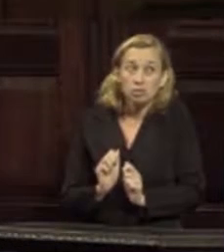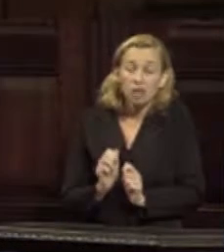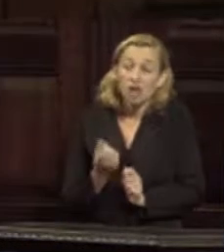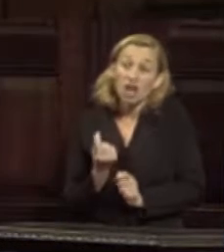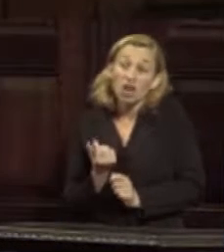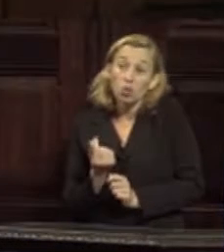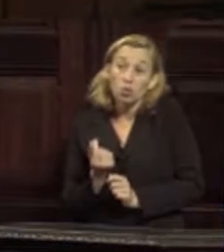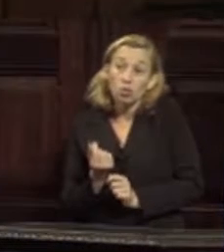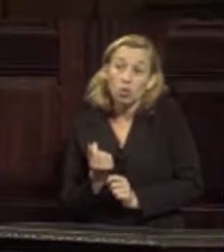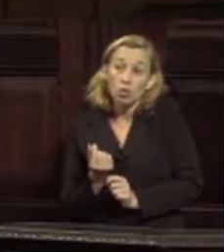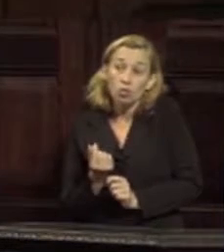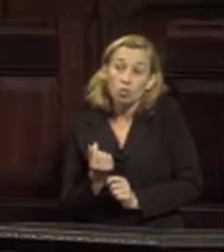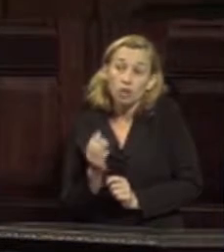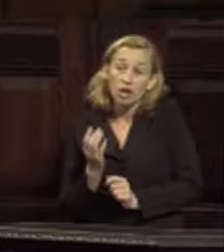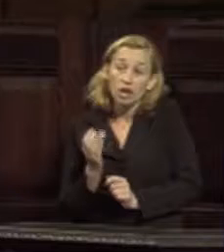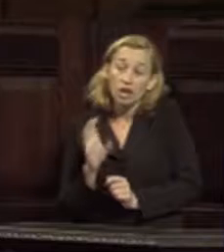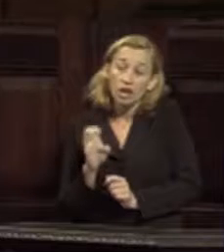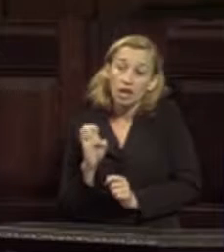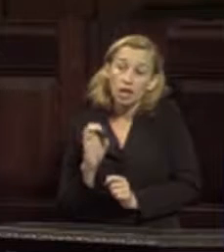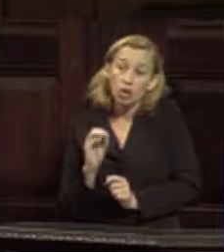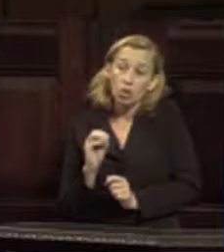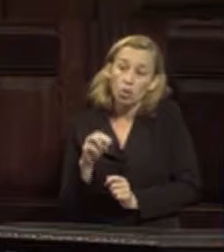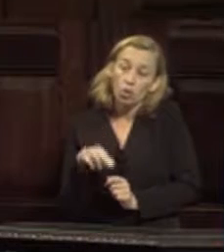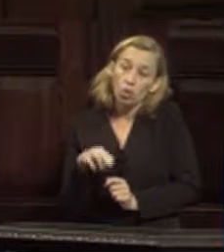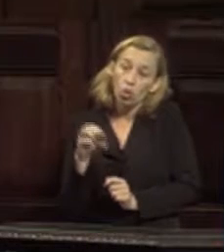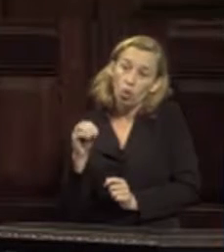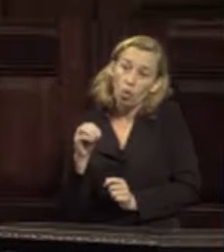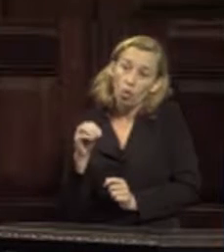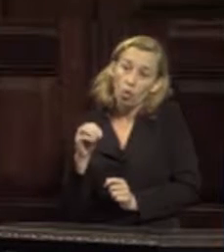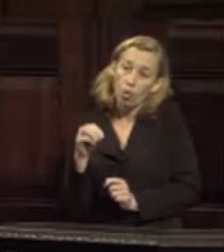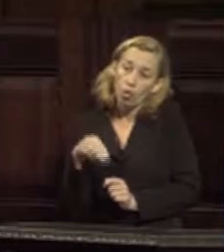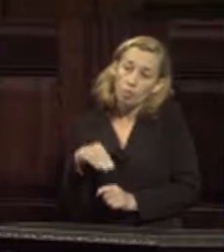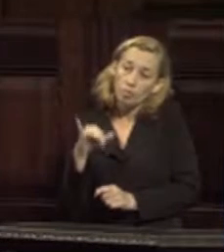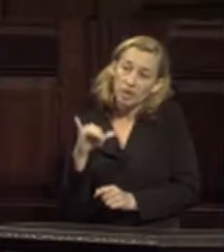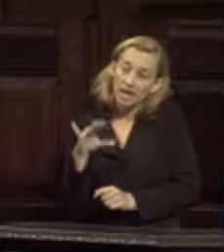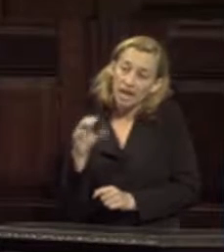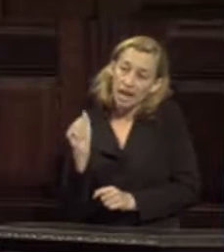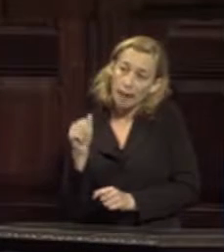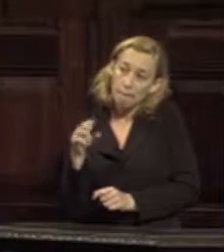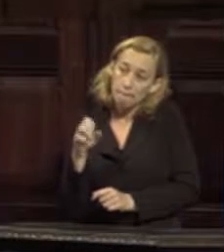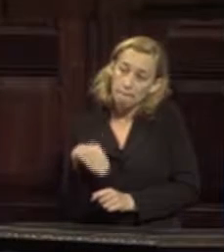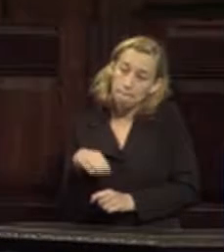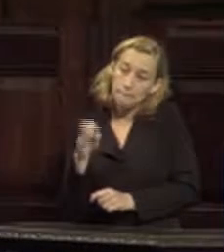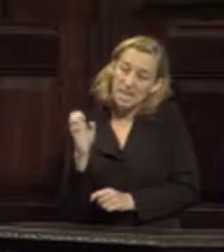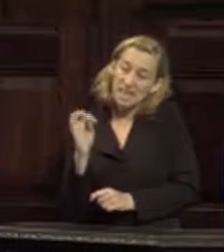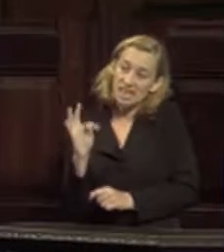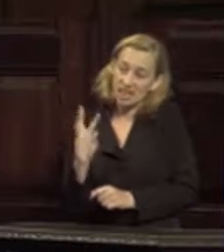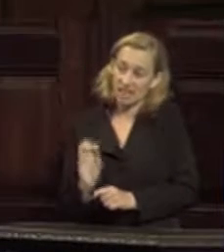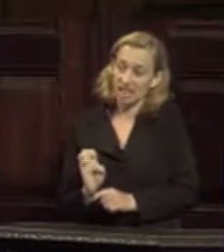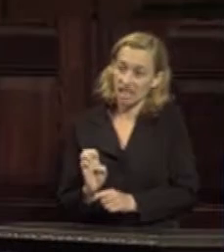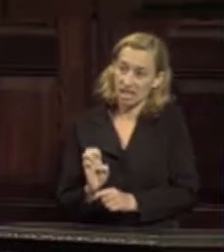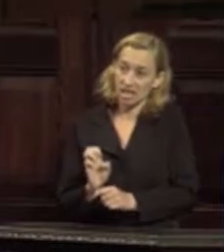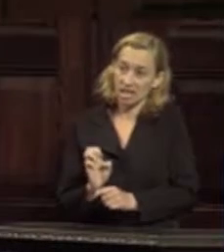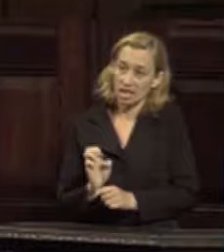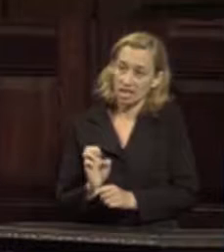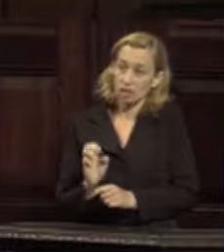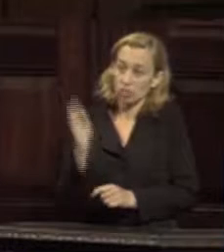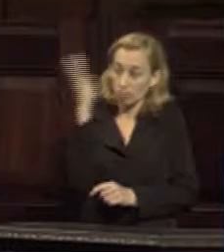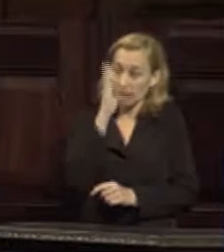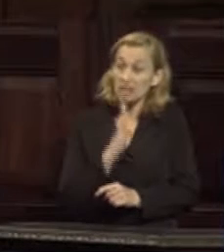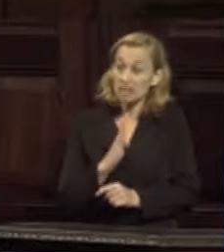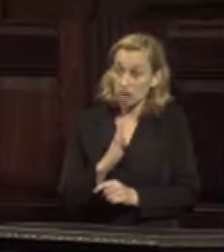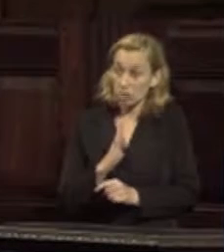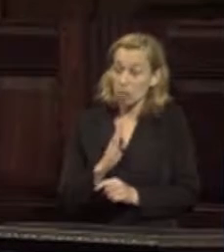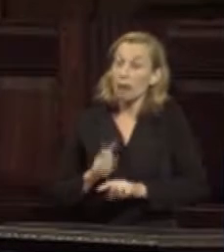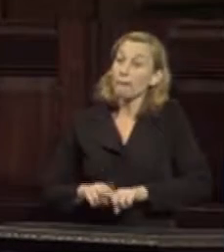é. Porque aqui é o cartão de visitas e a porta de entrada para o mundo